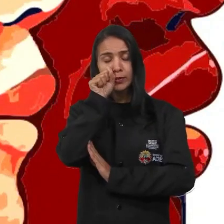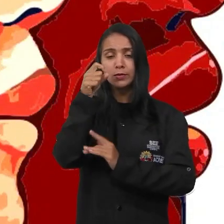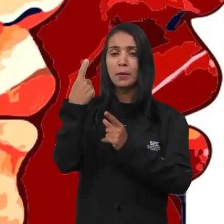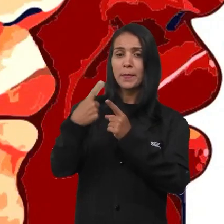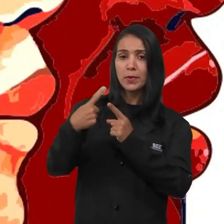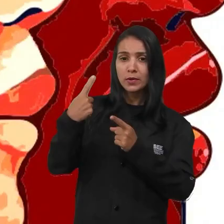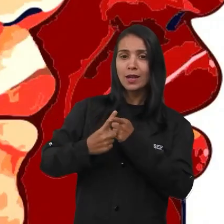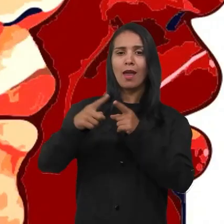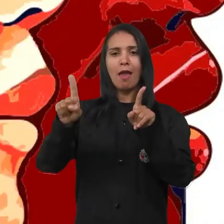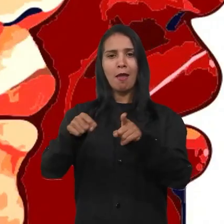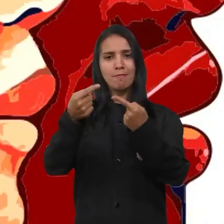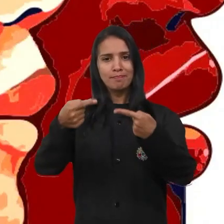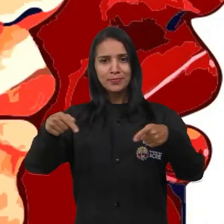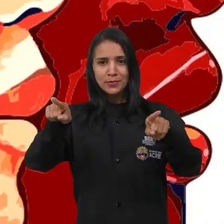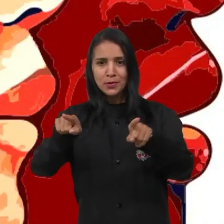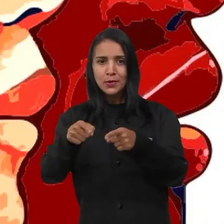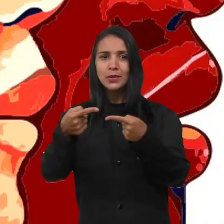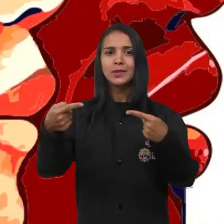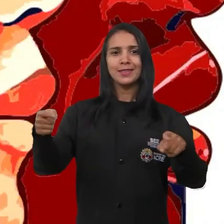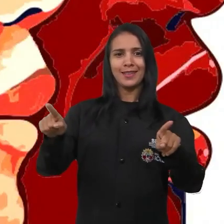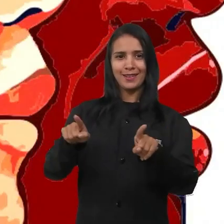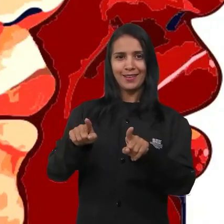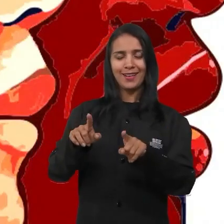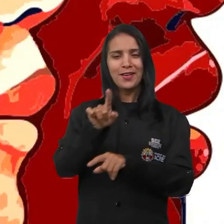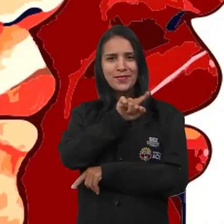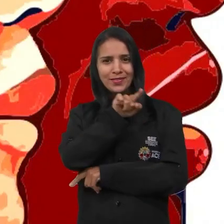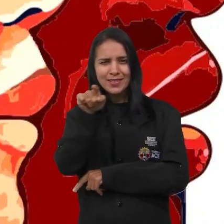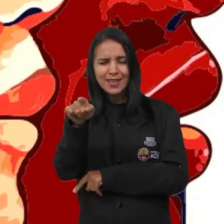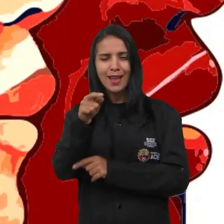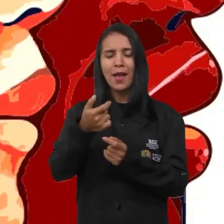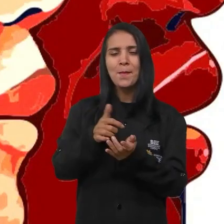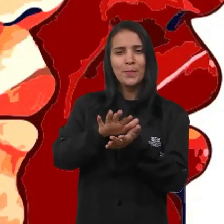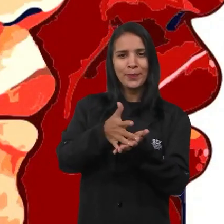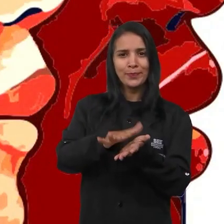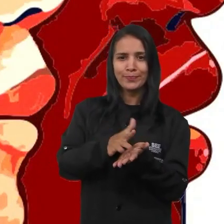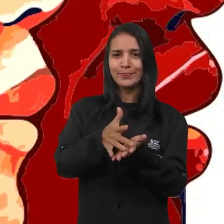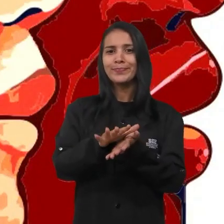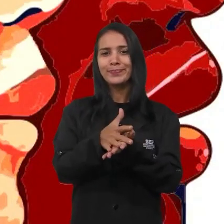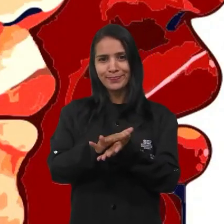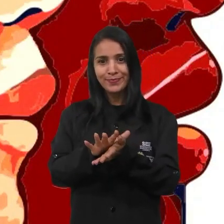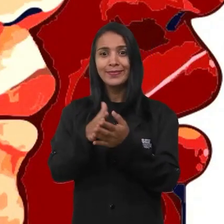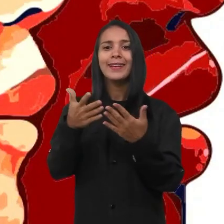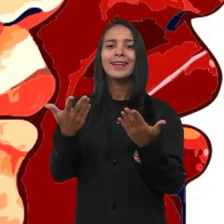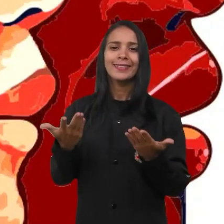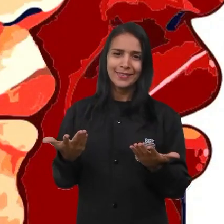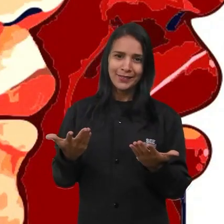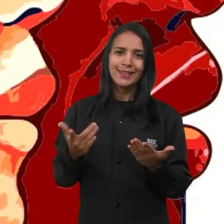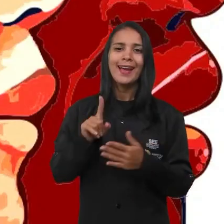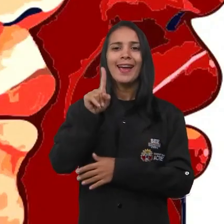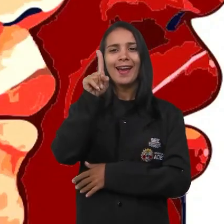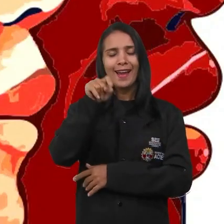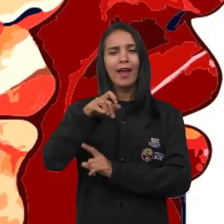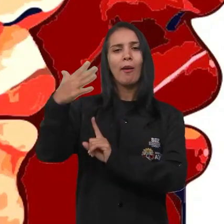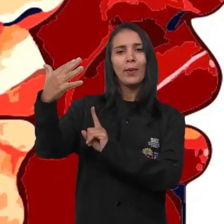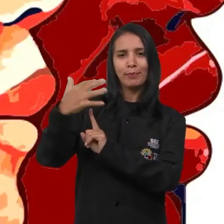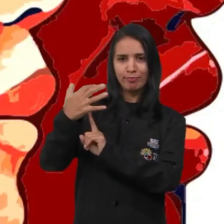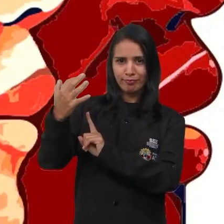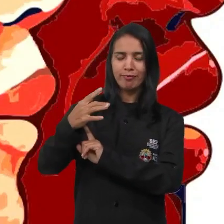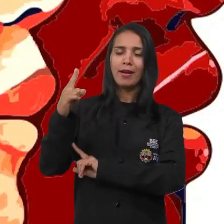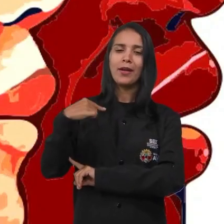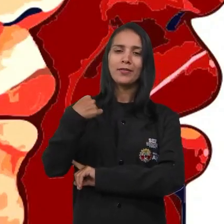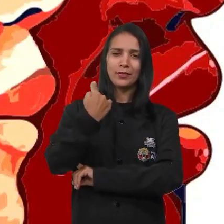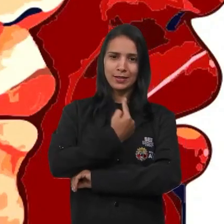através da música. Sim, sabe aquele sambinha? É uma grande influência aí da